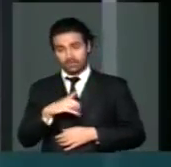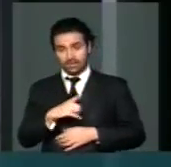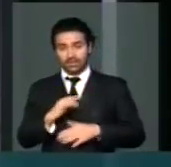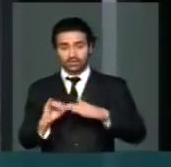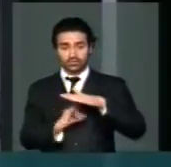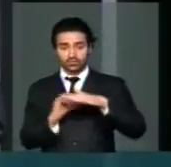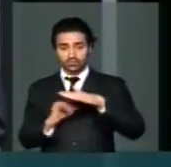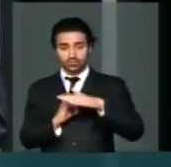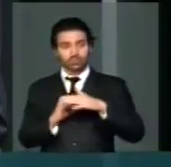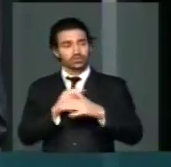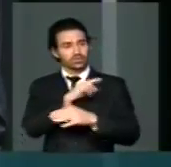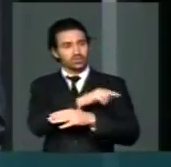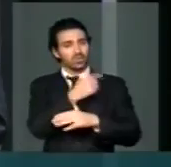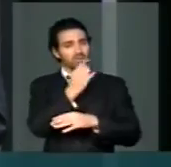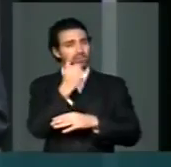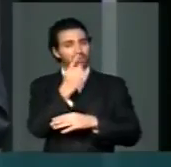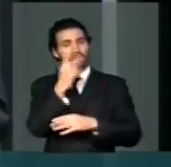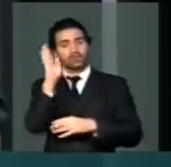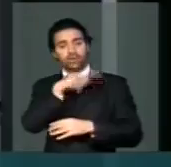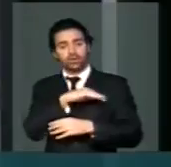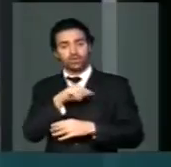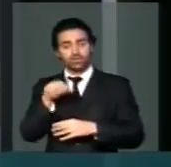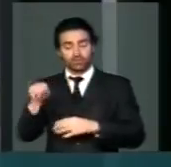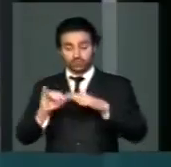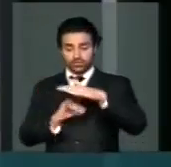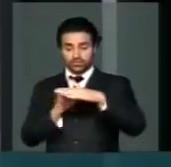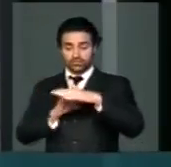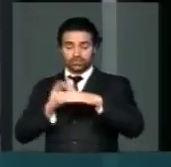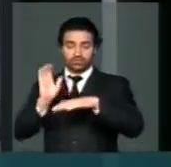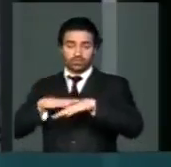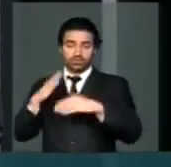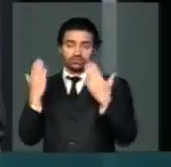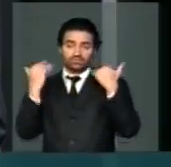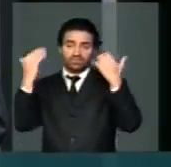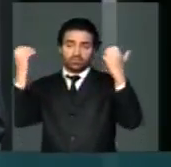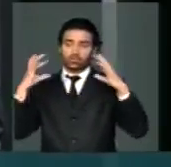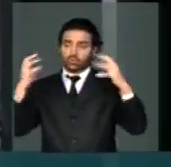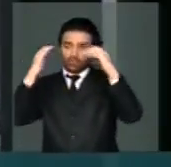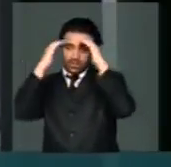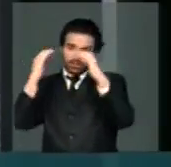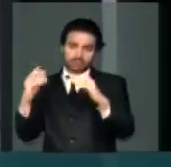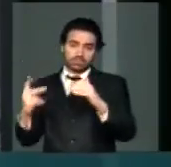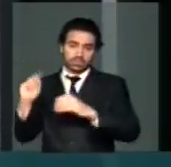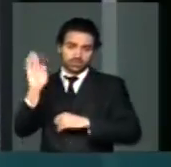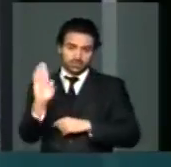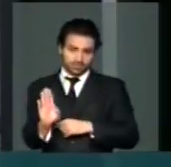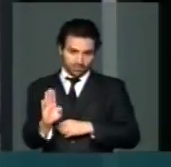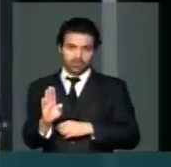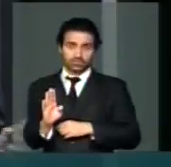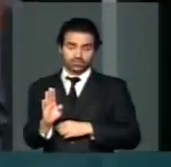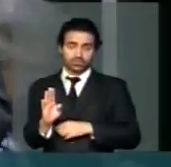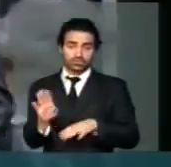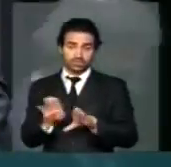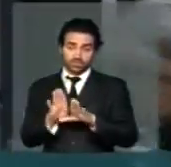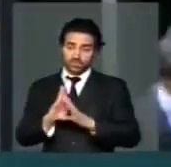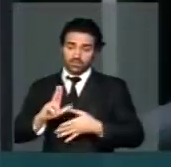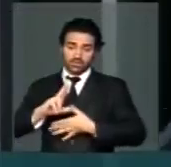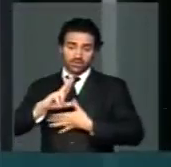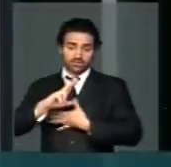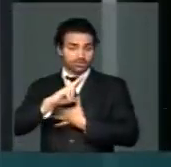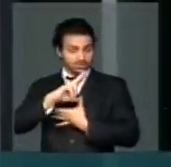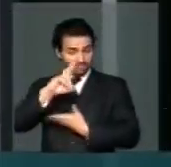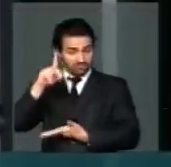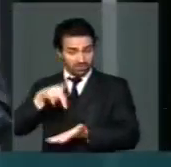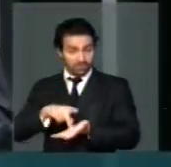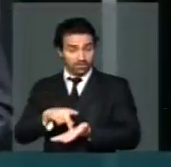tentou desqualificar como um dos mais respeitados do Brasil e da América Latina. Tanto é